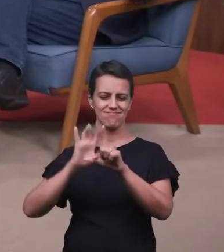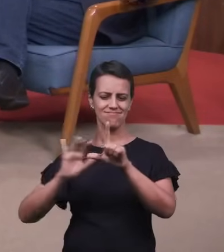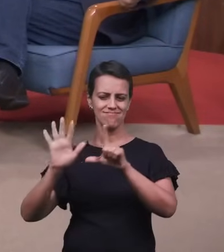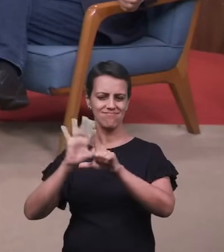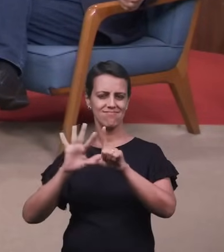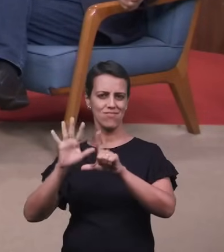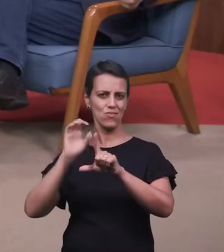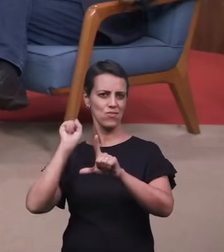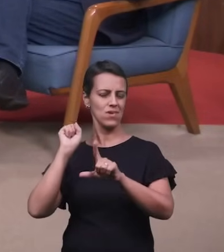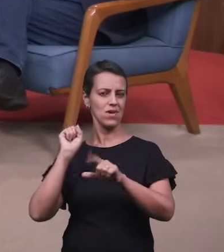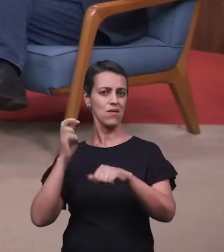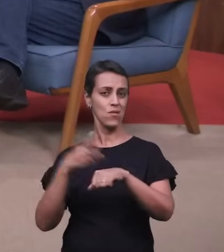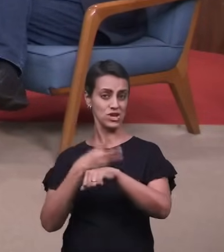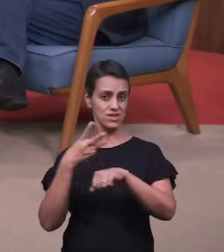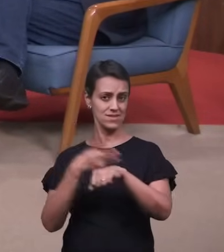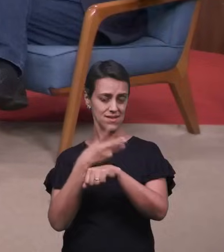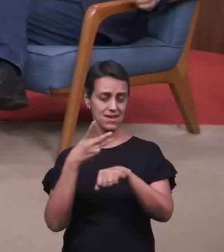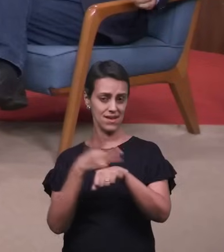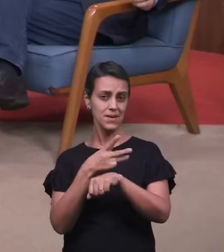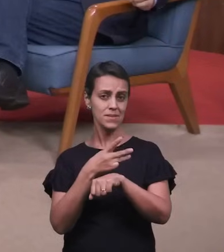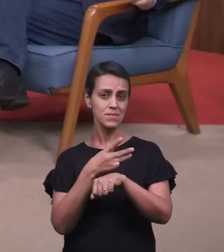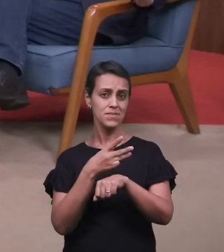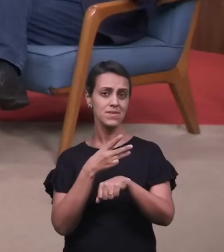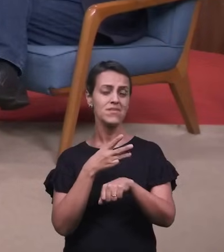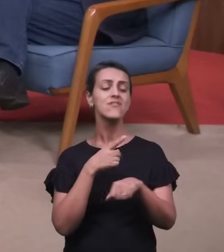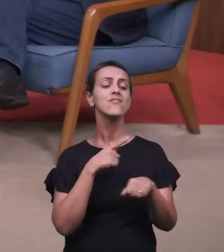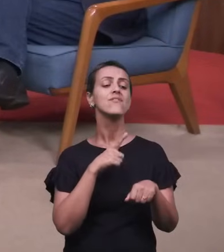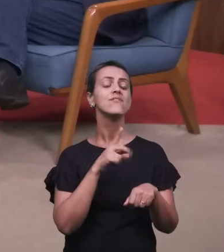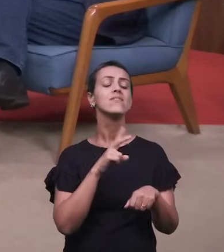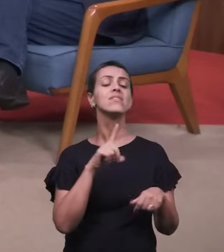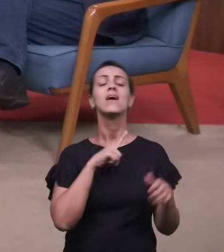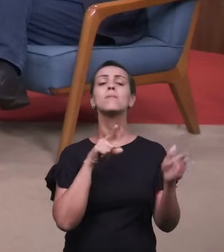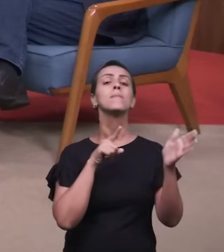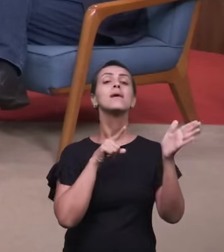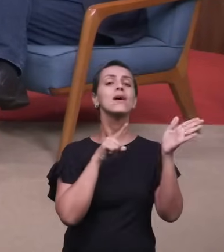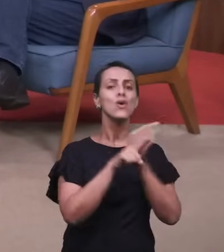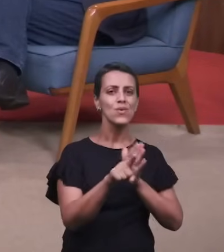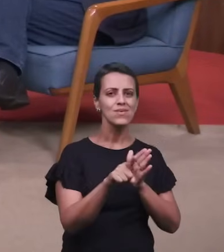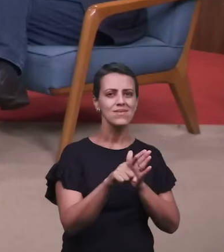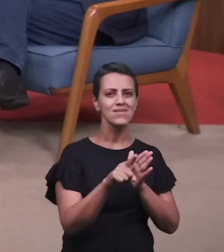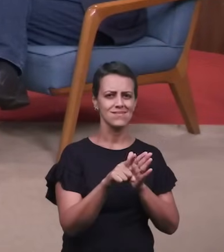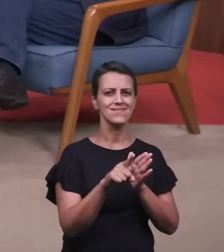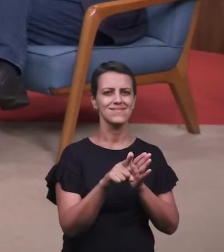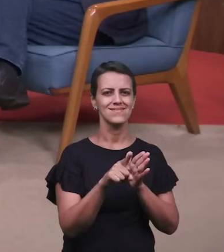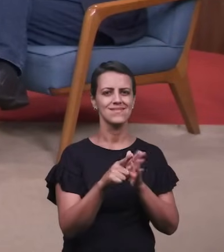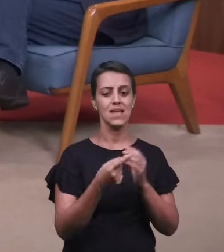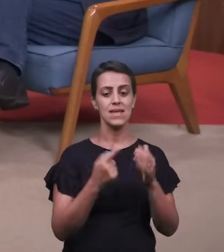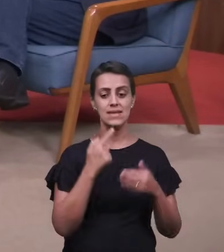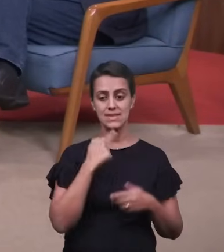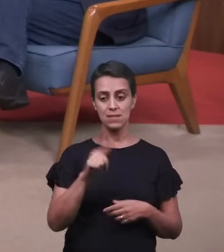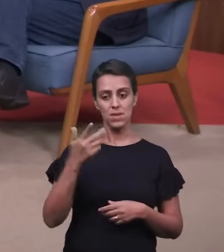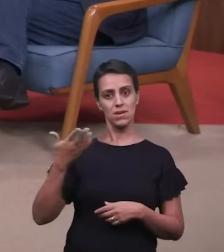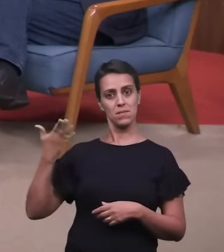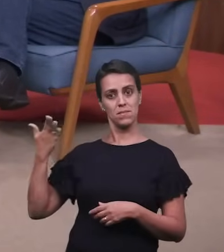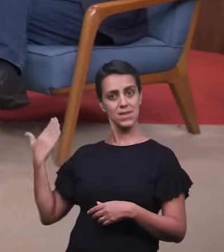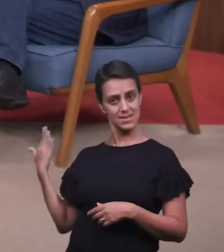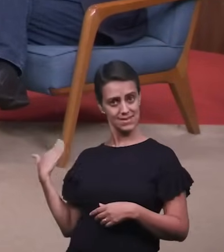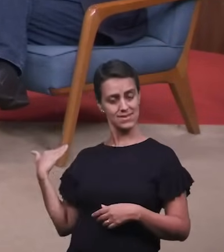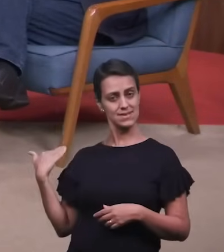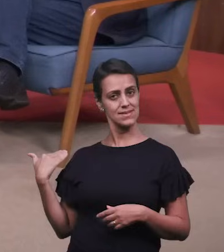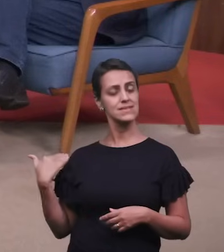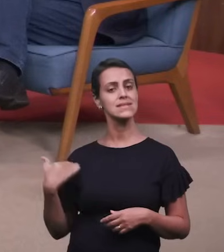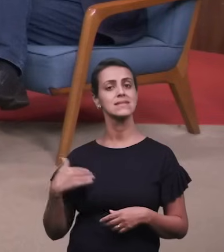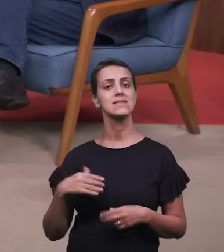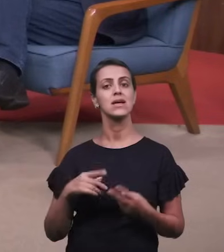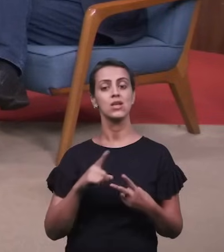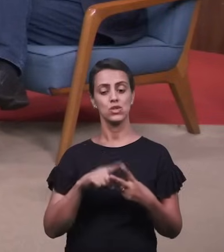vai ser redirecionado para o WhatsApp. Só que lá no WhatsApp vai ter uma pergunta. E a pergunta que nós fizemos na semana passada, nós vamos trazer